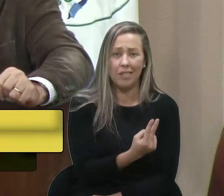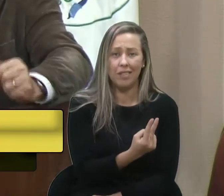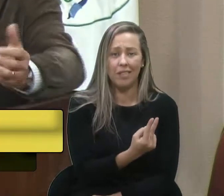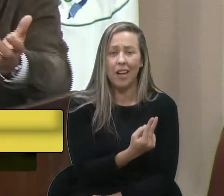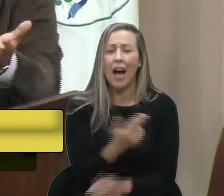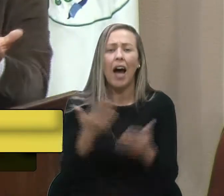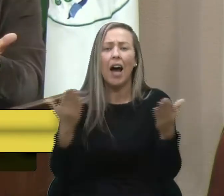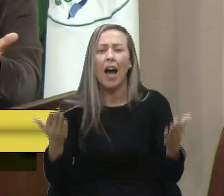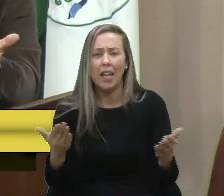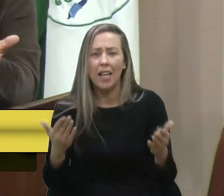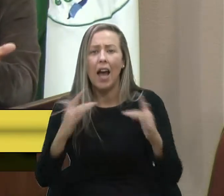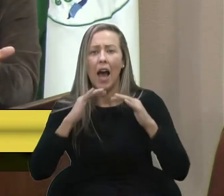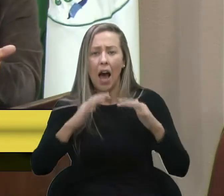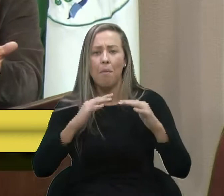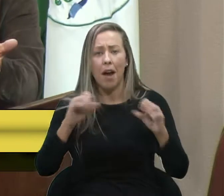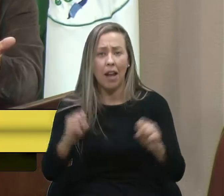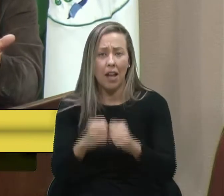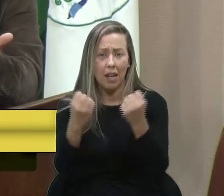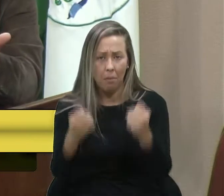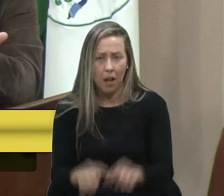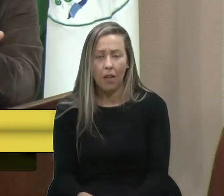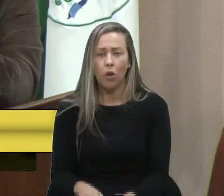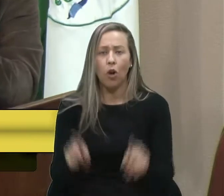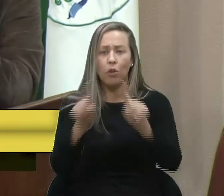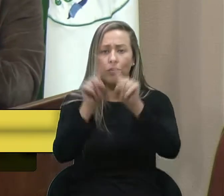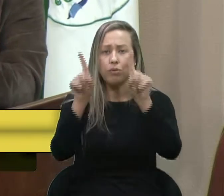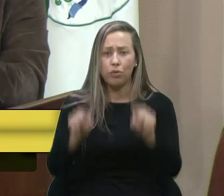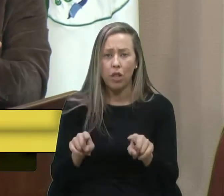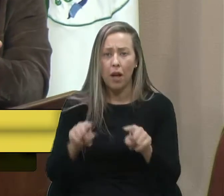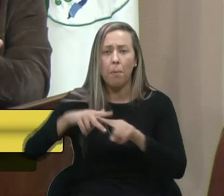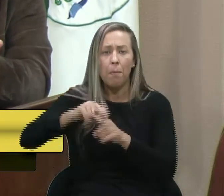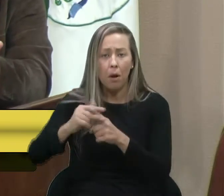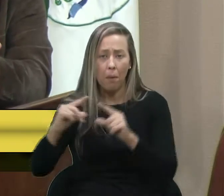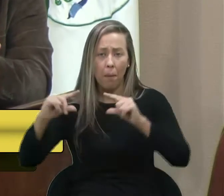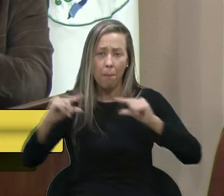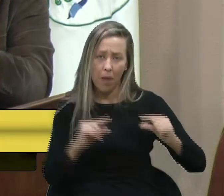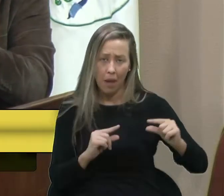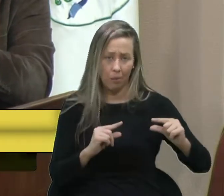Aí, a máquina estragada, pouco funcionário para arrumar,